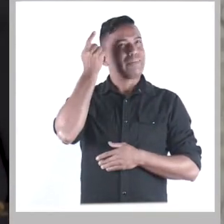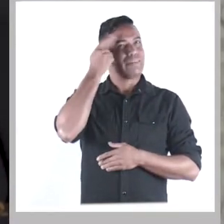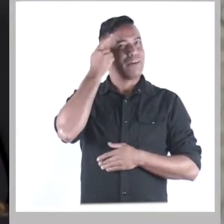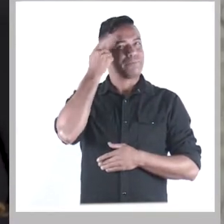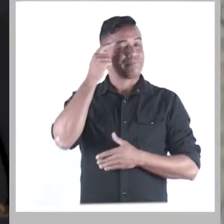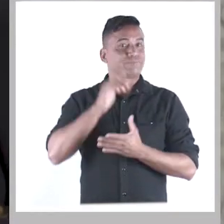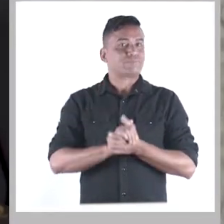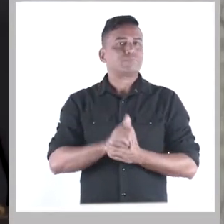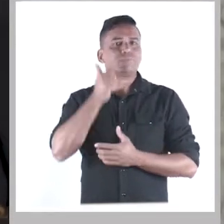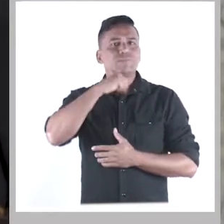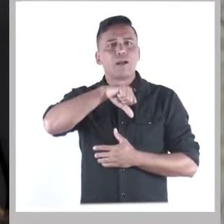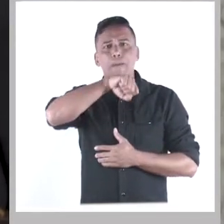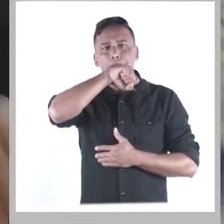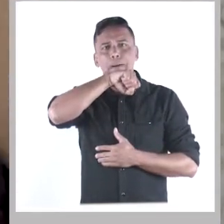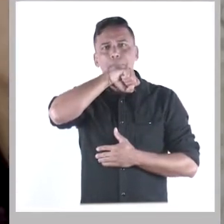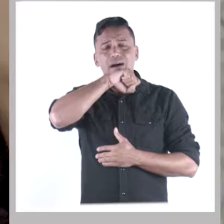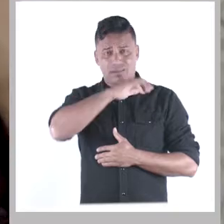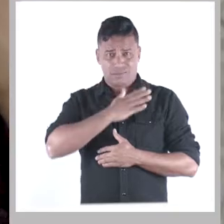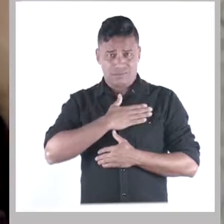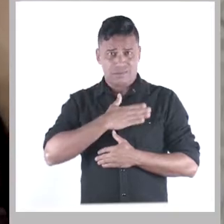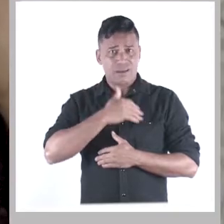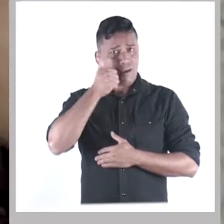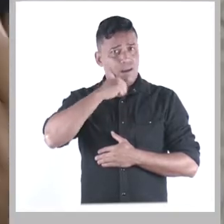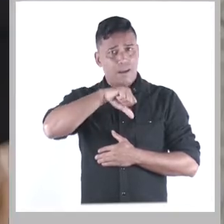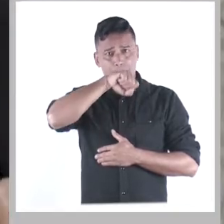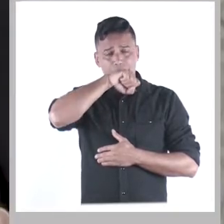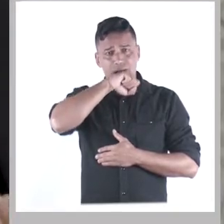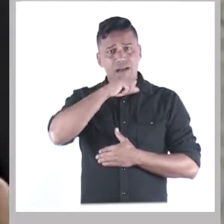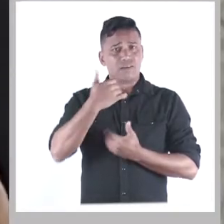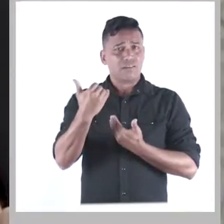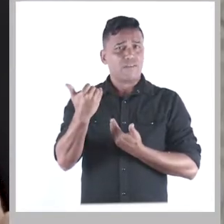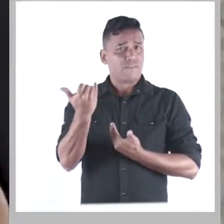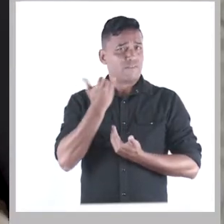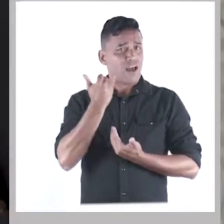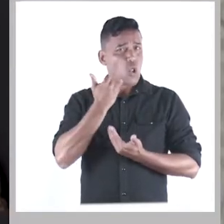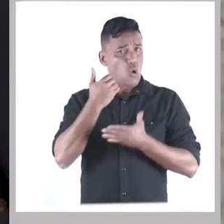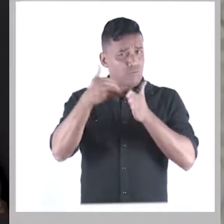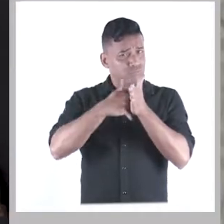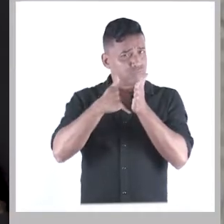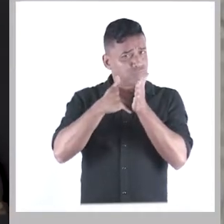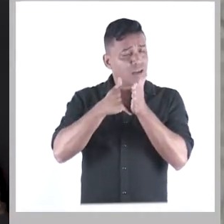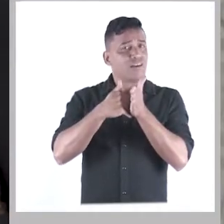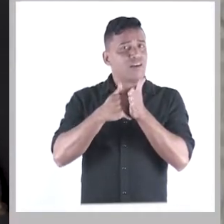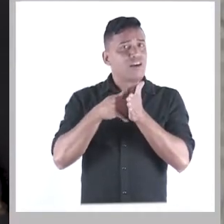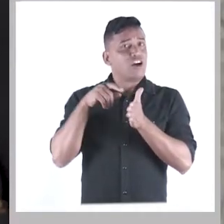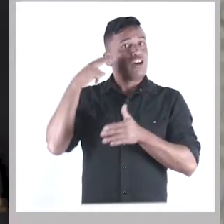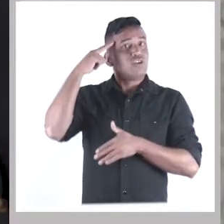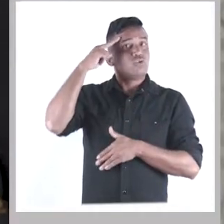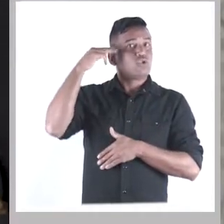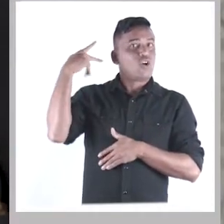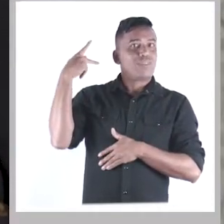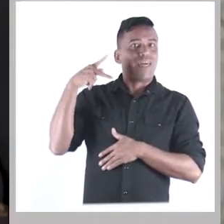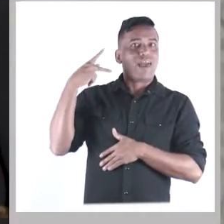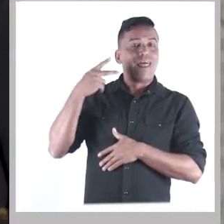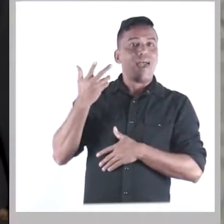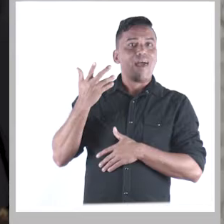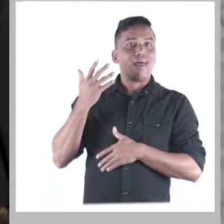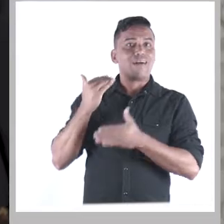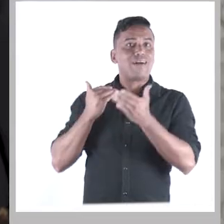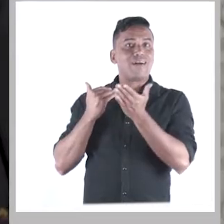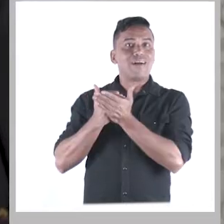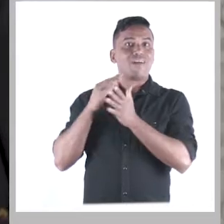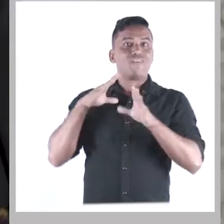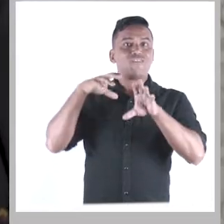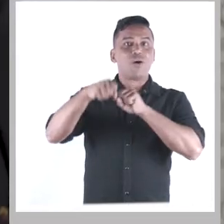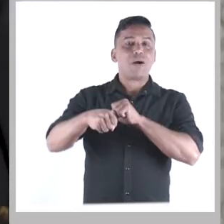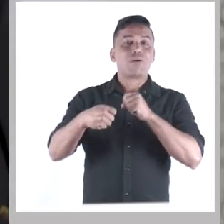lindo. E eu ficava pensando isso. Assim, por exemplo, a minha mãe, um dia, ela me confessou timidamente que o sonho dela era ser